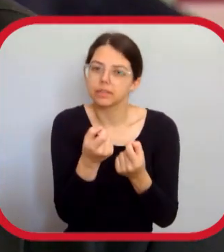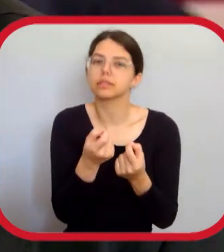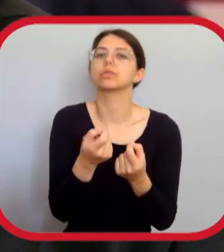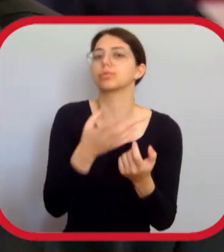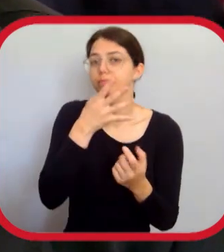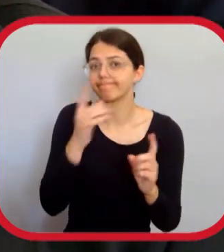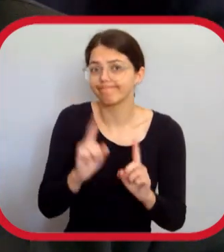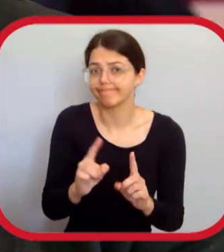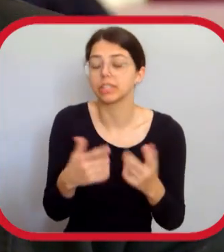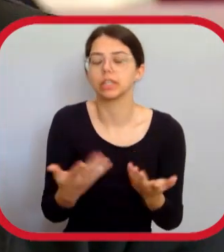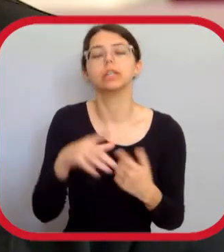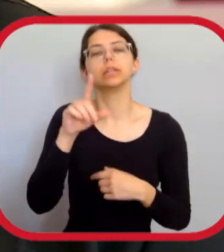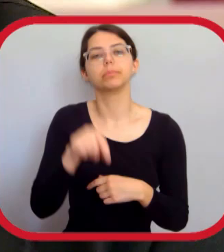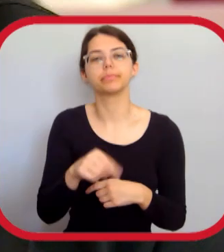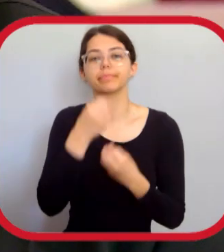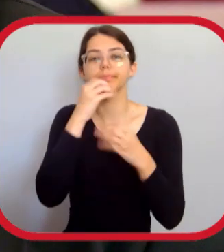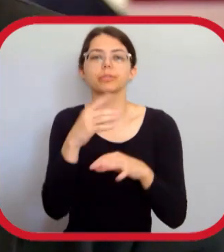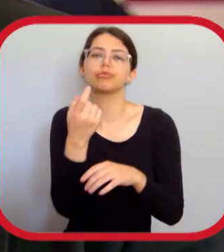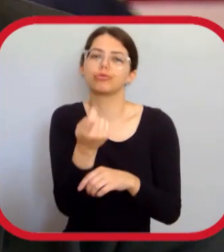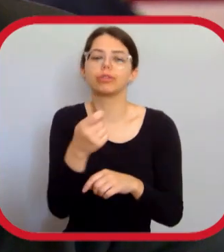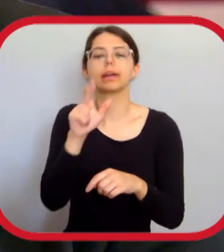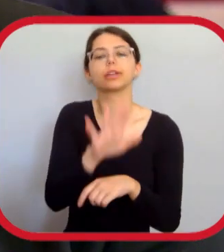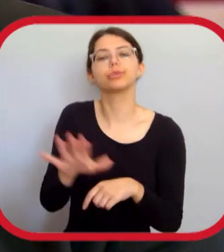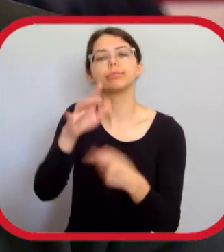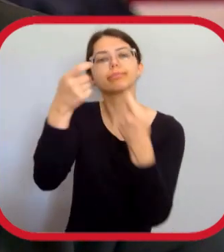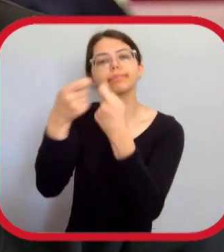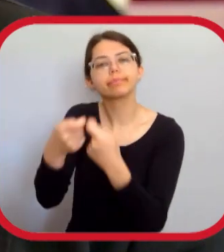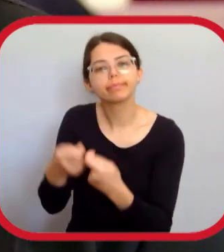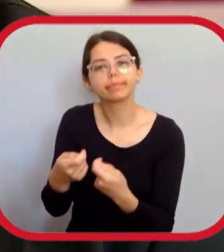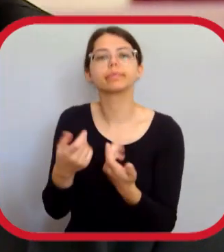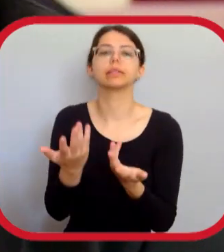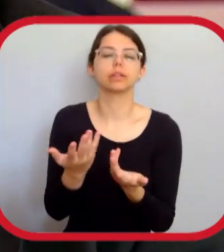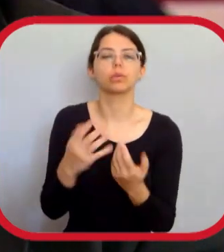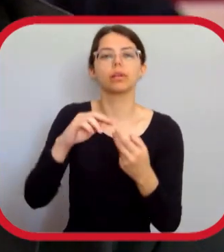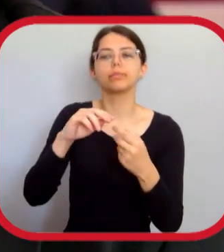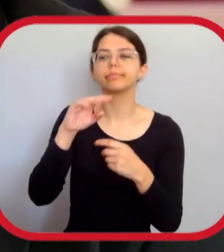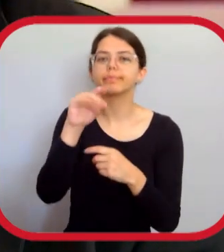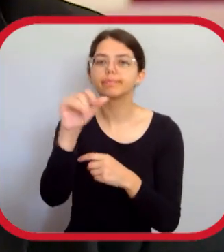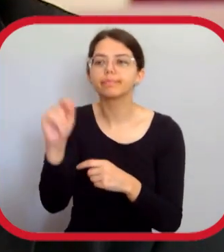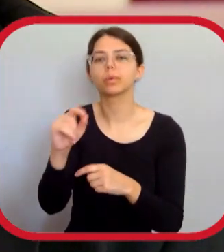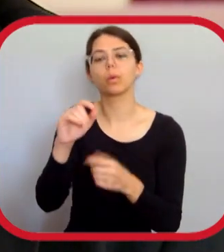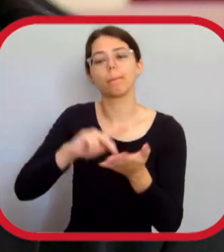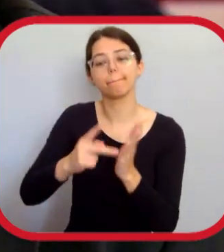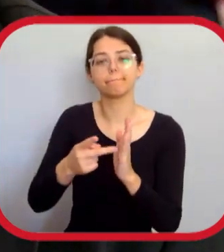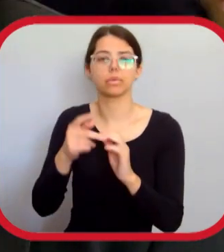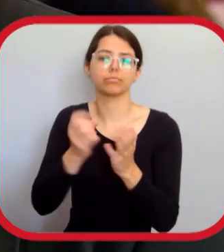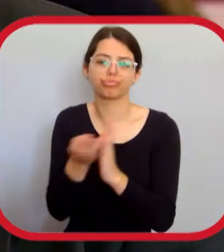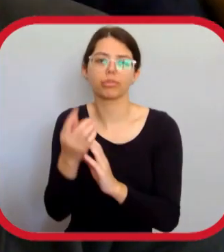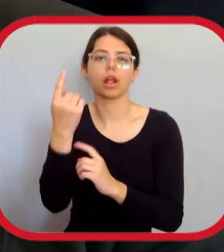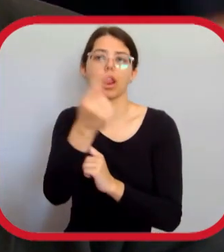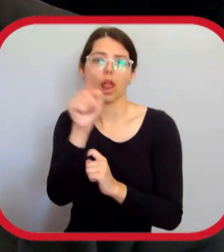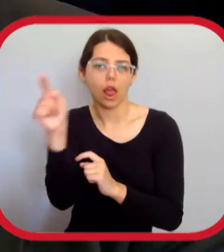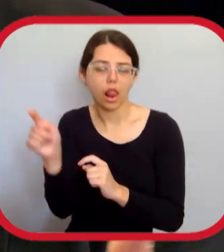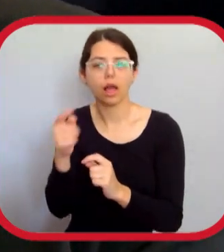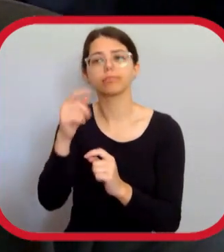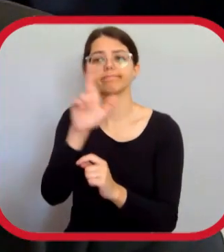as há. E depois perdeu-se um bocadinho também a questão da regionalização e do aspecto regional de alguns politécnicos, no caso,